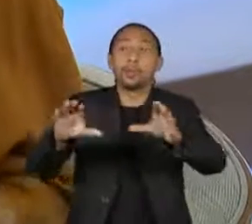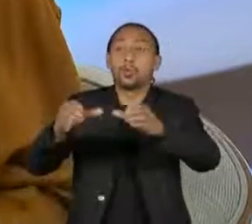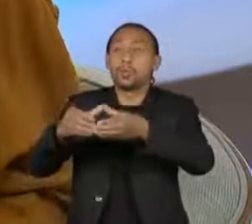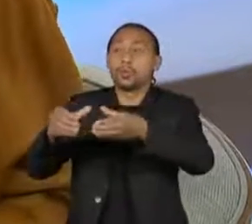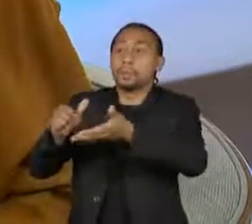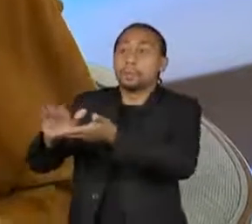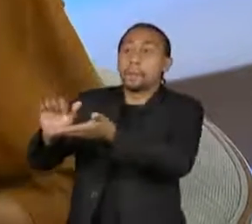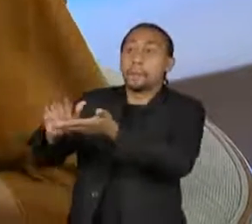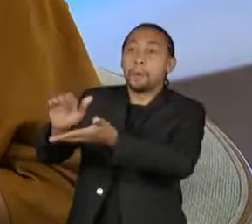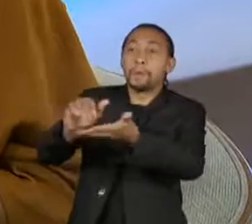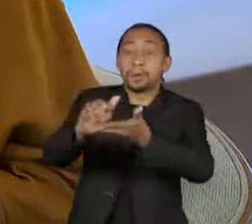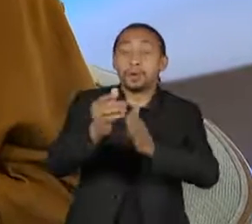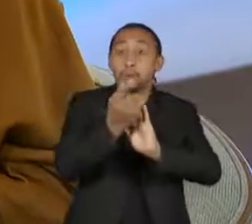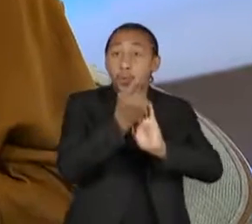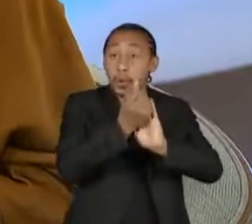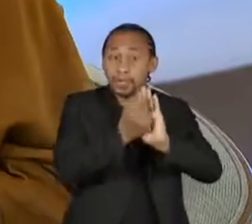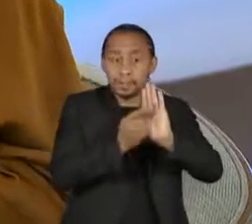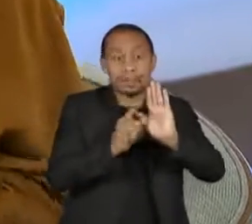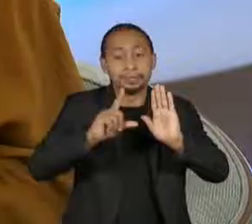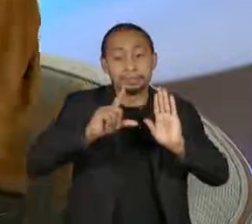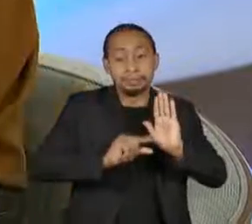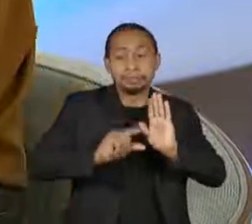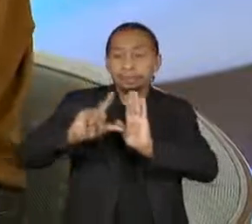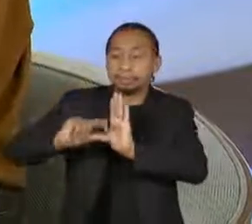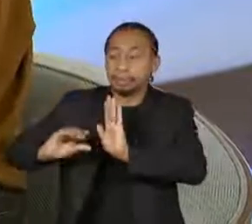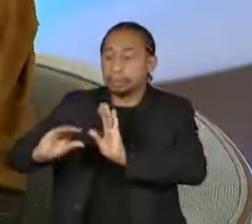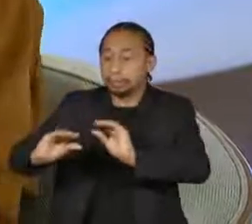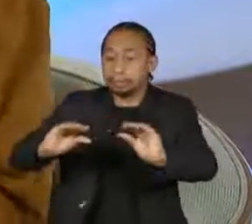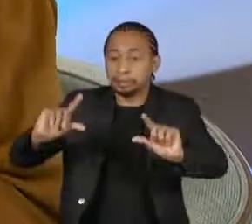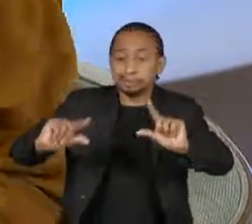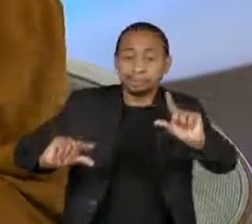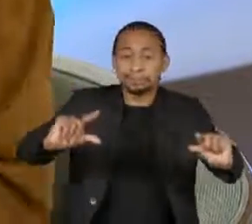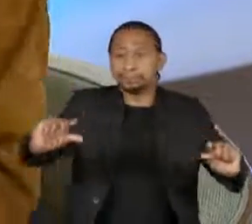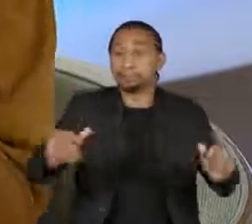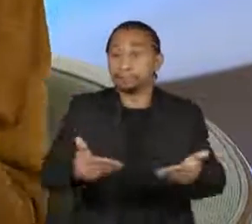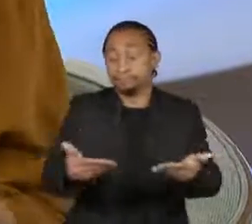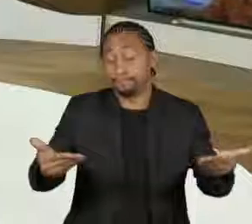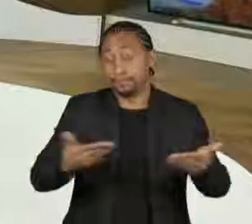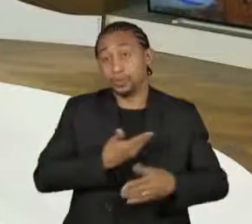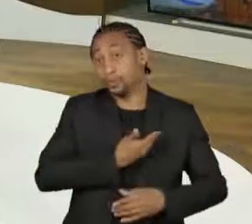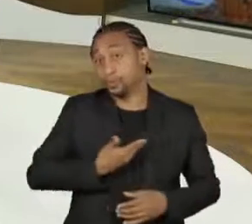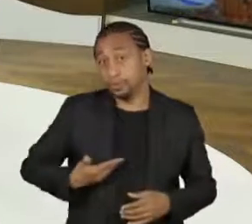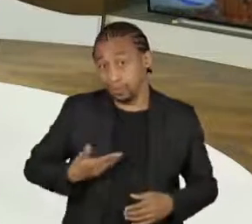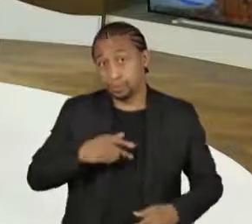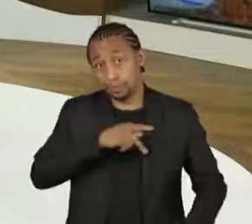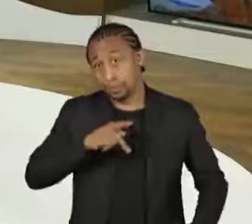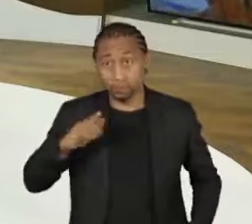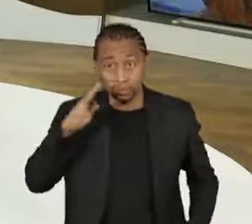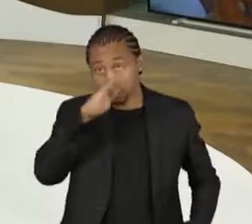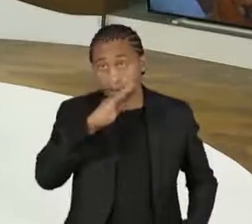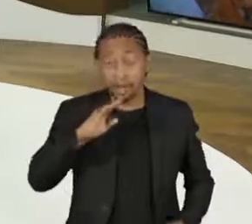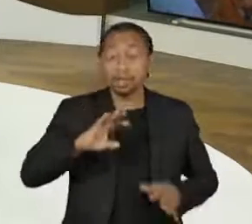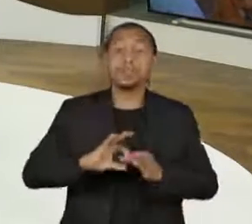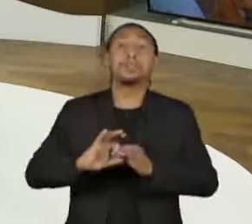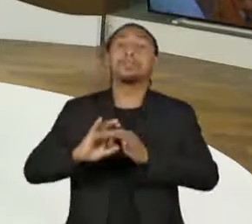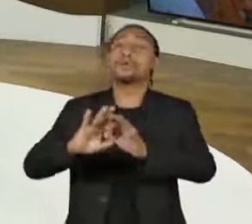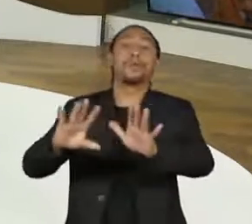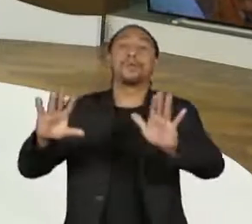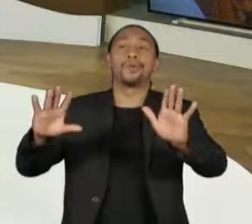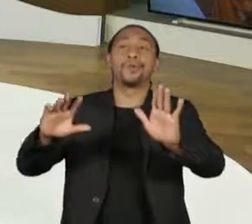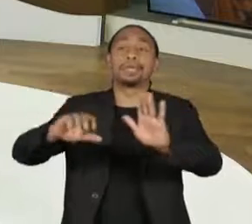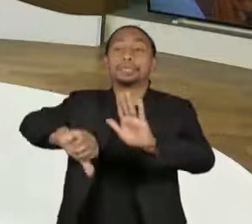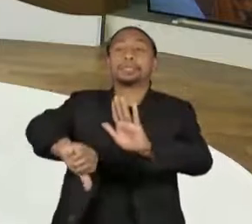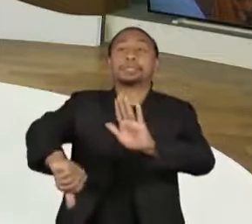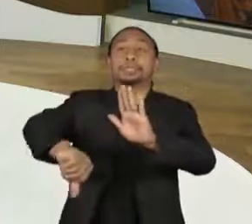desmontadas, os orçamentos foram reduzidos e o governo Bolsonaro empoderou os criminosos. E, no